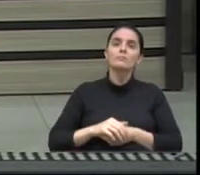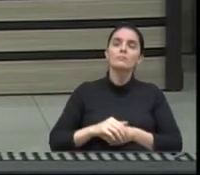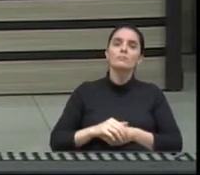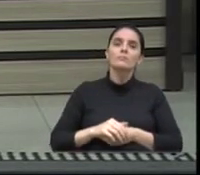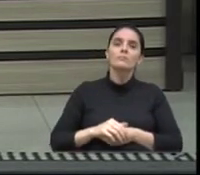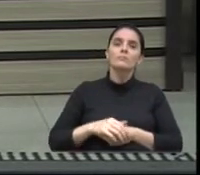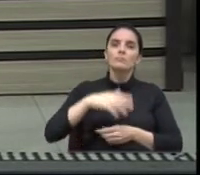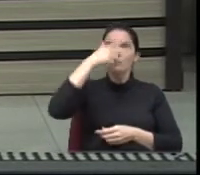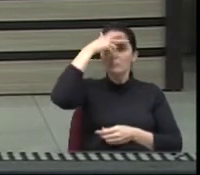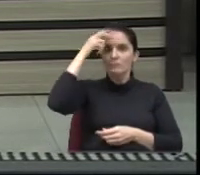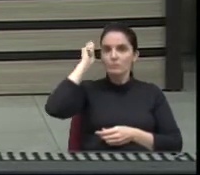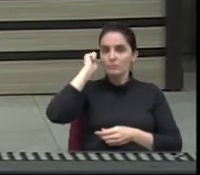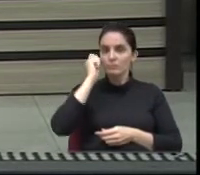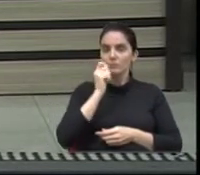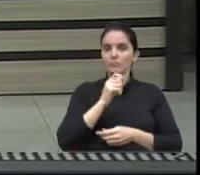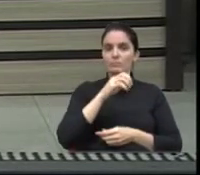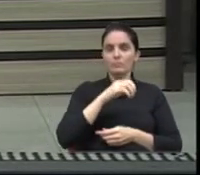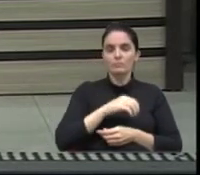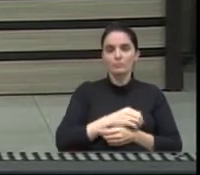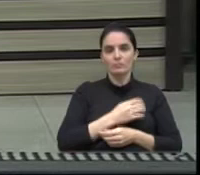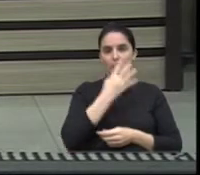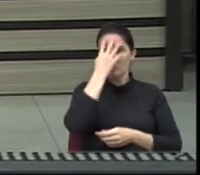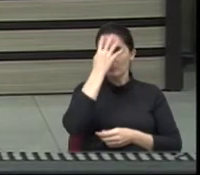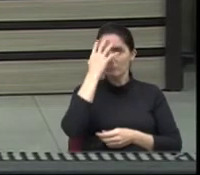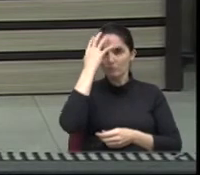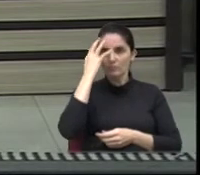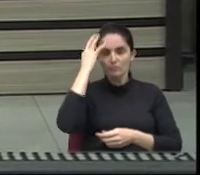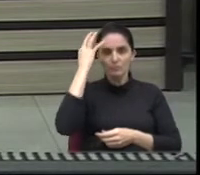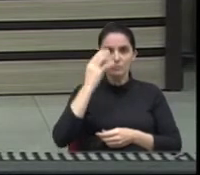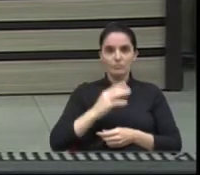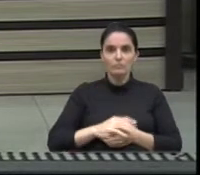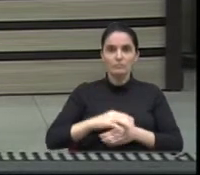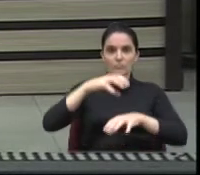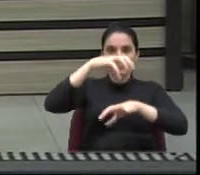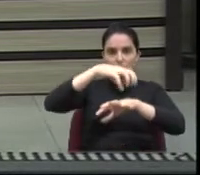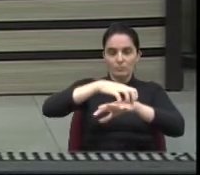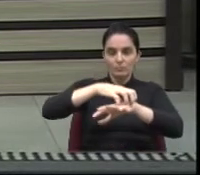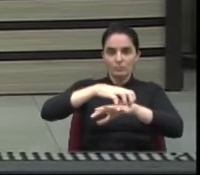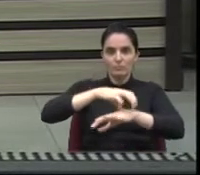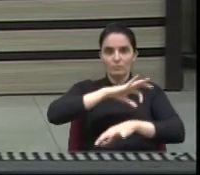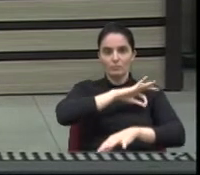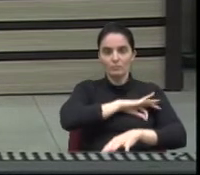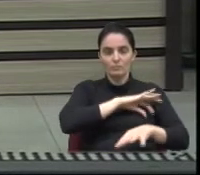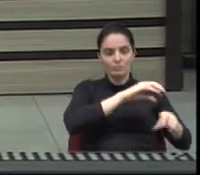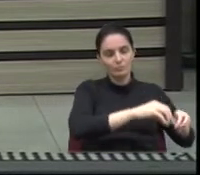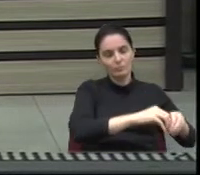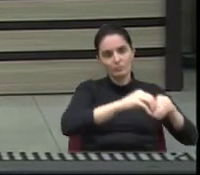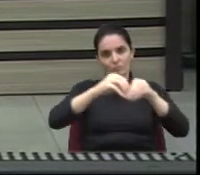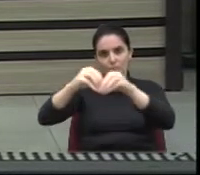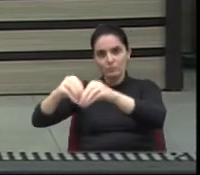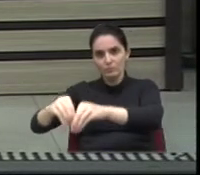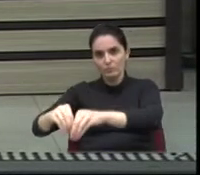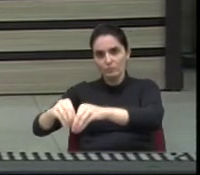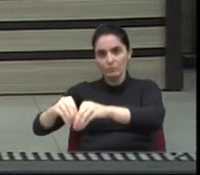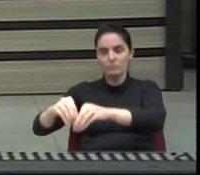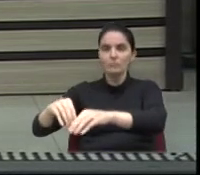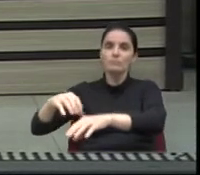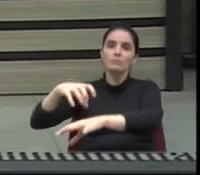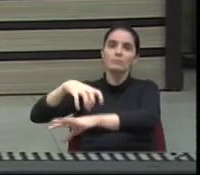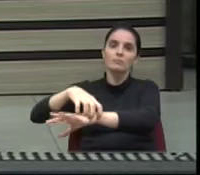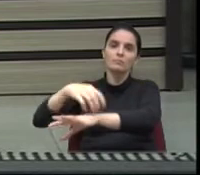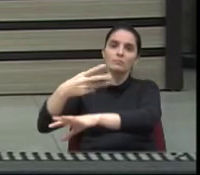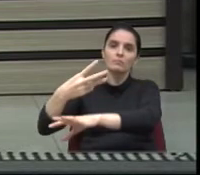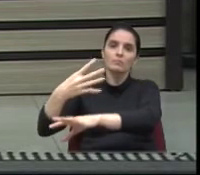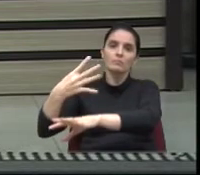excelentíssimo prefeito de Limeira, Mário Cesso Botion, para que a sede da 5ª Companhia da Polícia Militar seja transferida ao antigo prédio do SESI